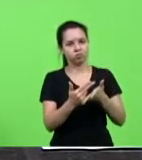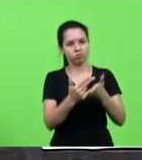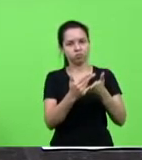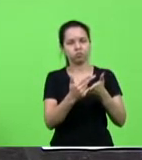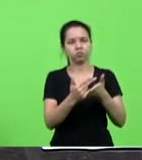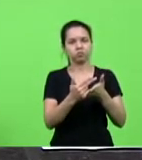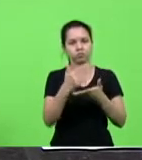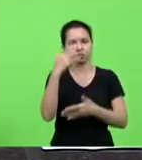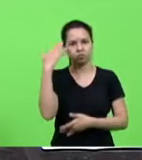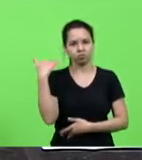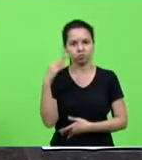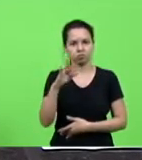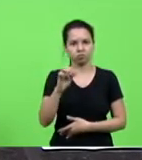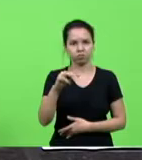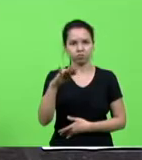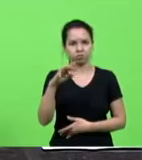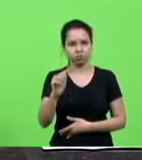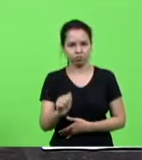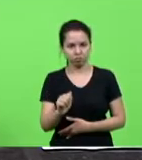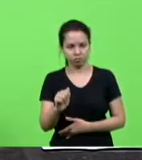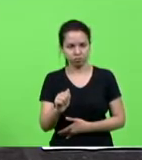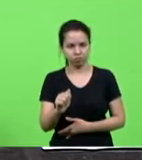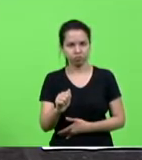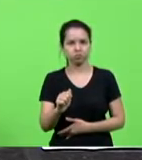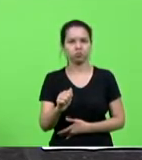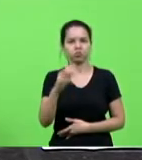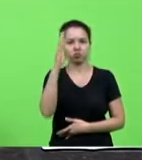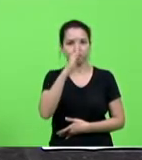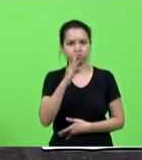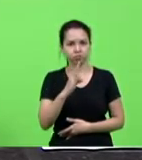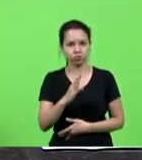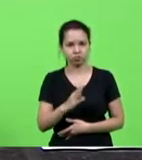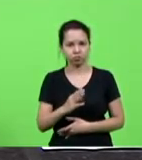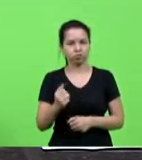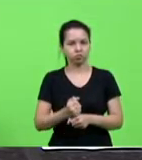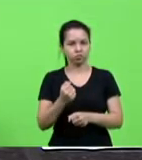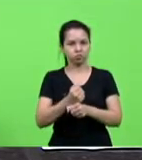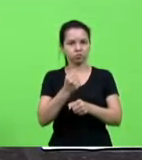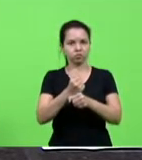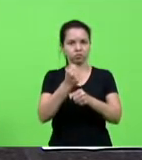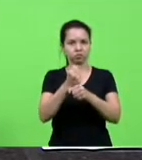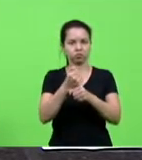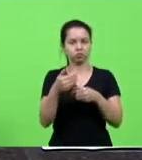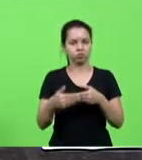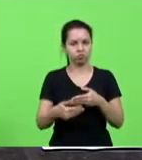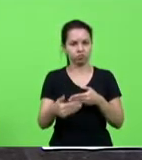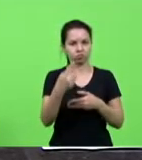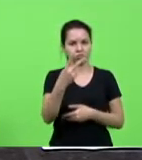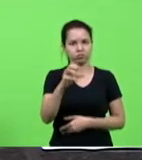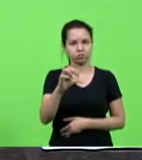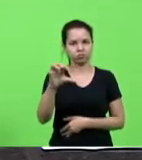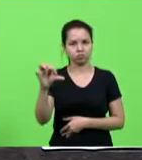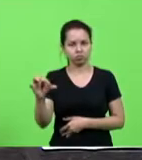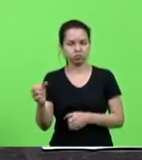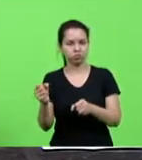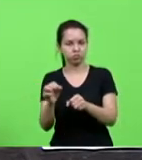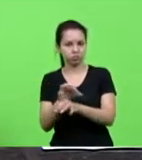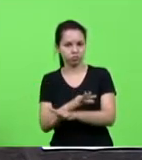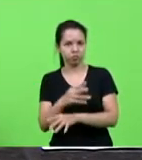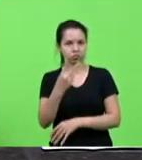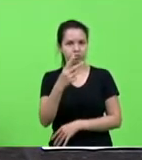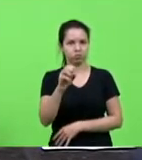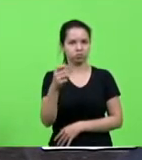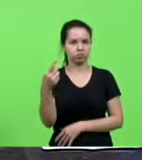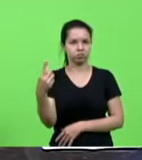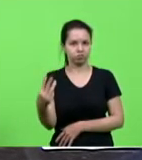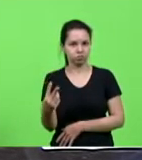de altura. A sua construção começou em 2009 e foi concluída em 2012, no dia